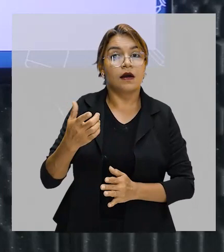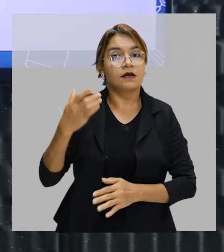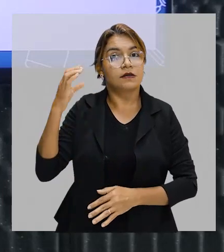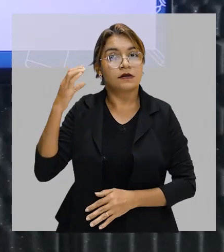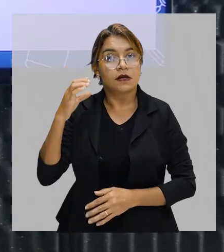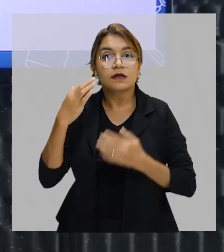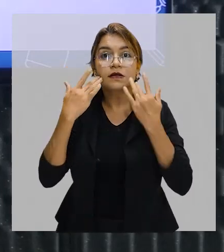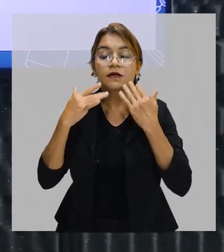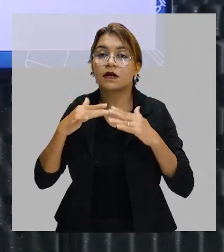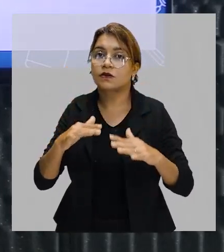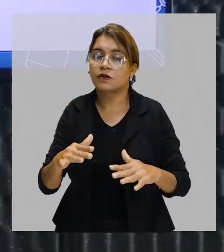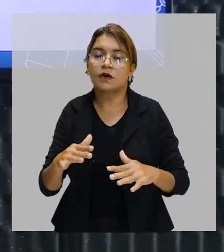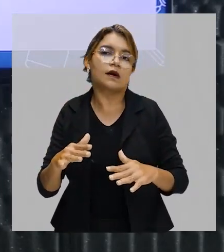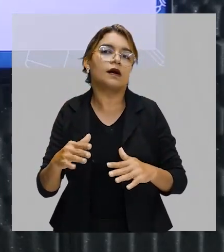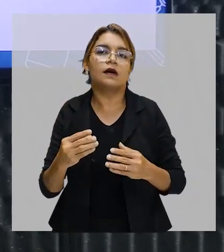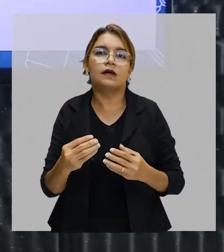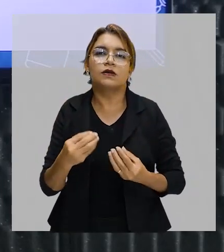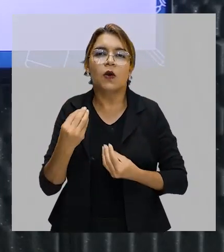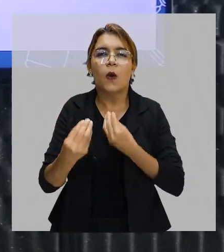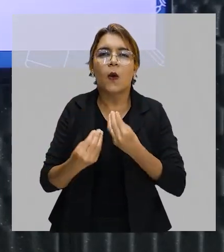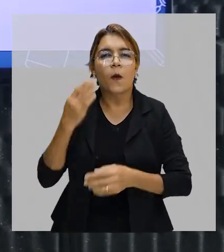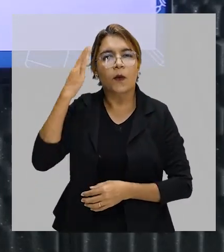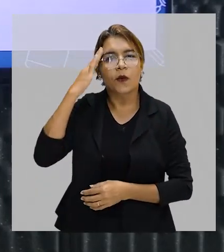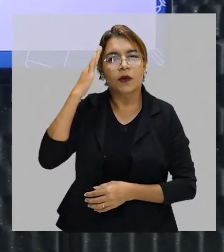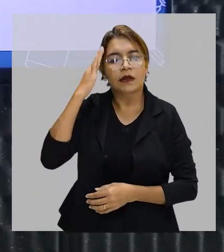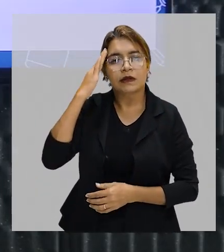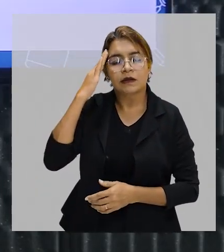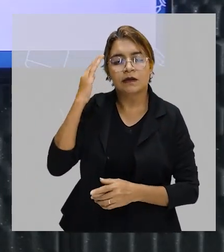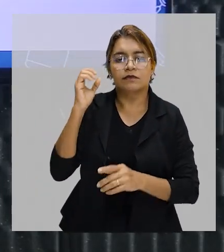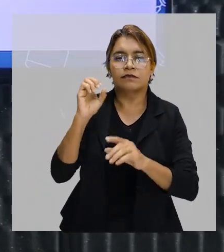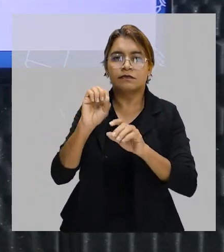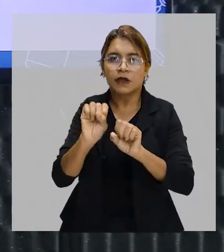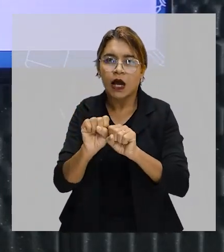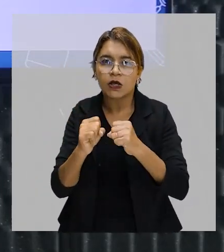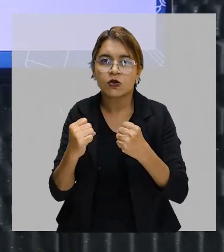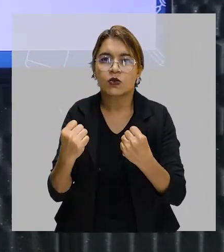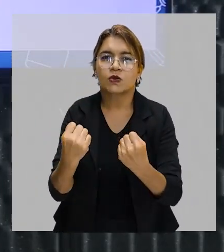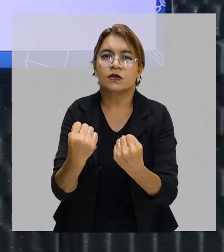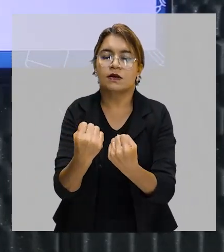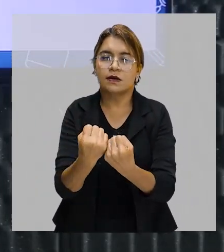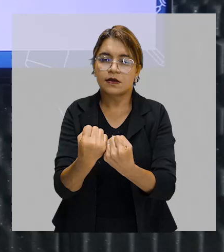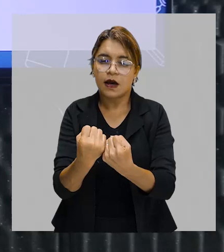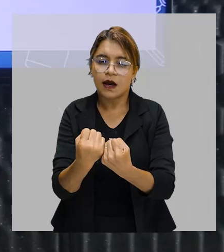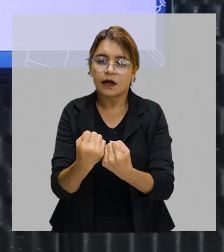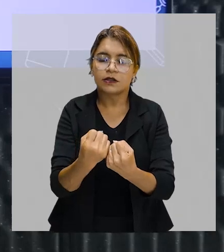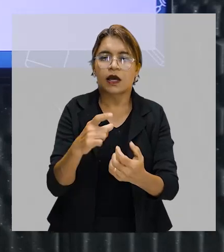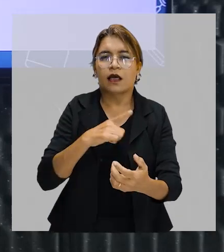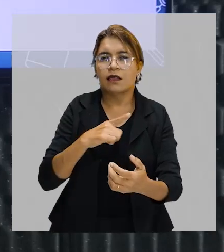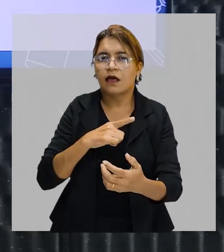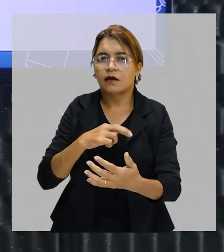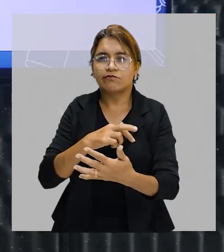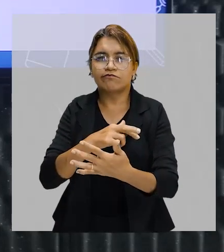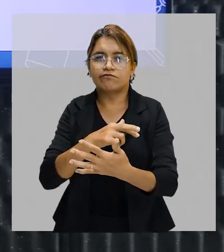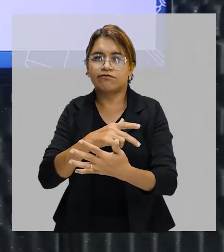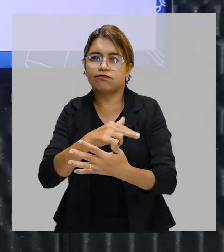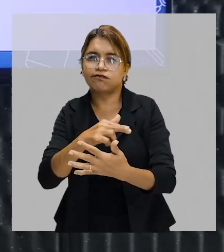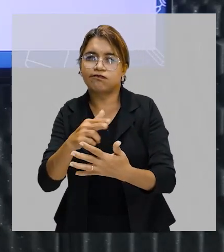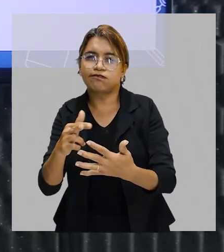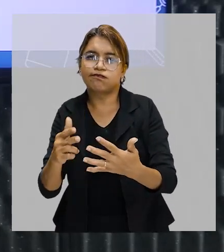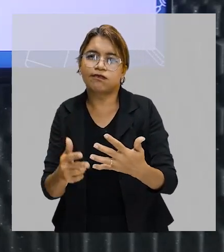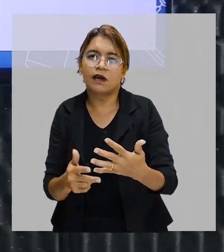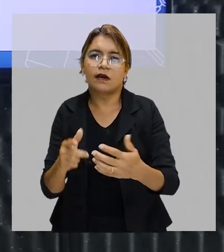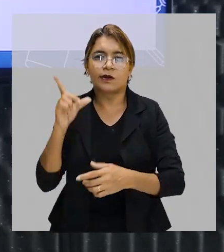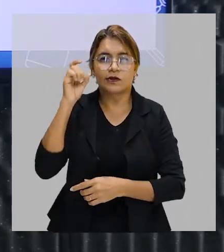para compreender o todo complexo da sociedade, ainda mais essa sociedade capitalista industrial que passa